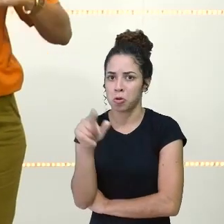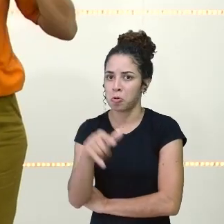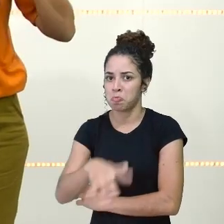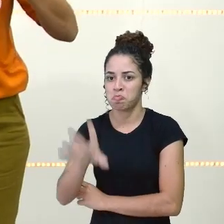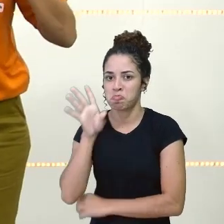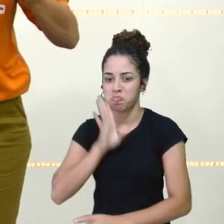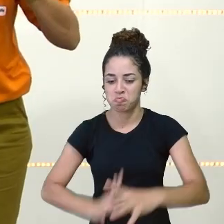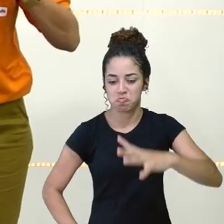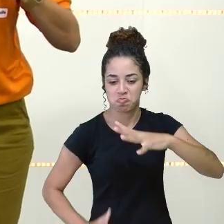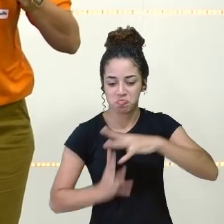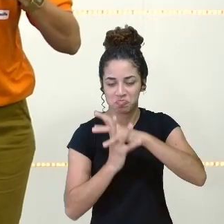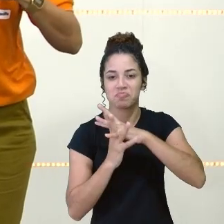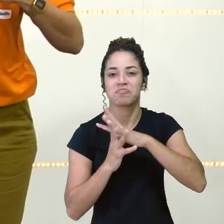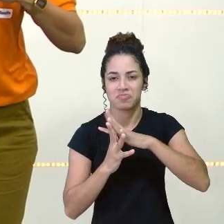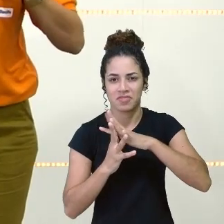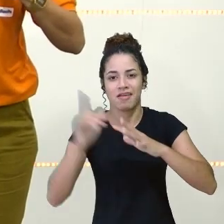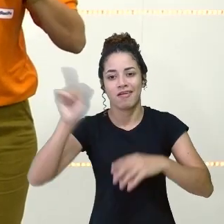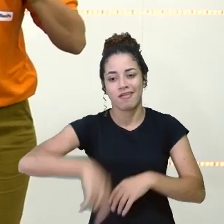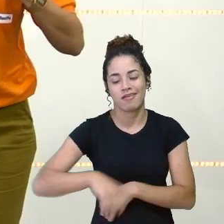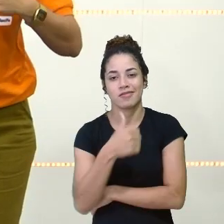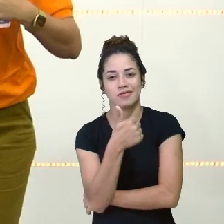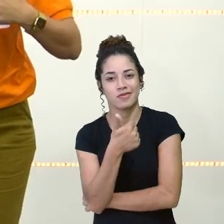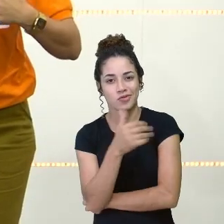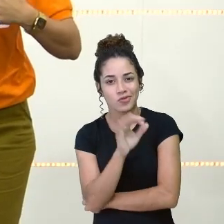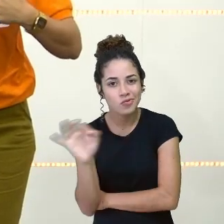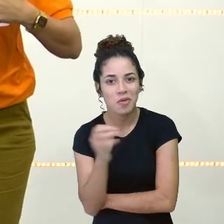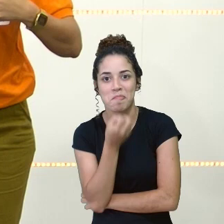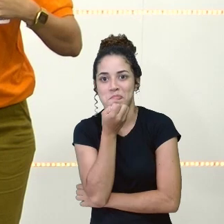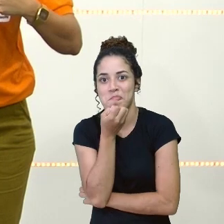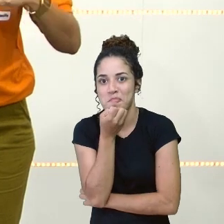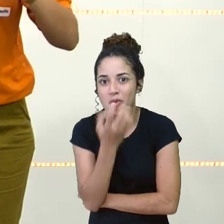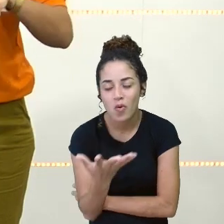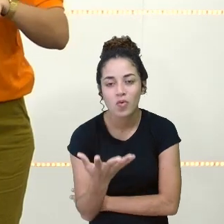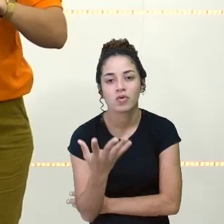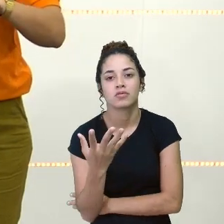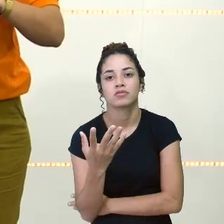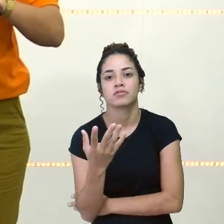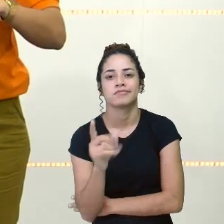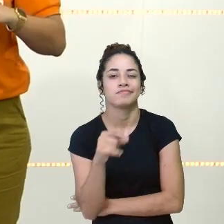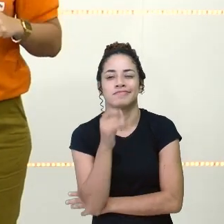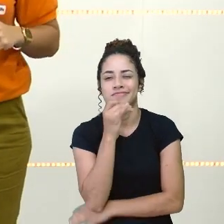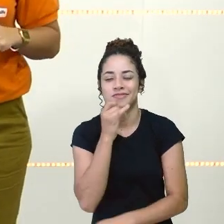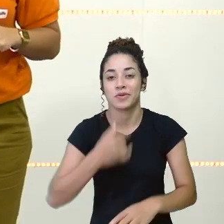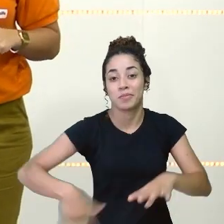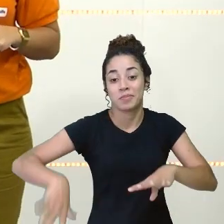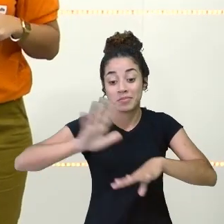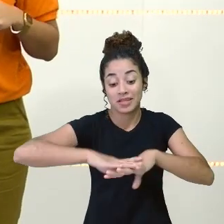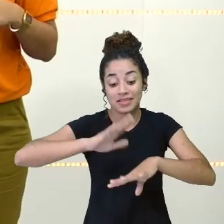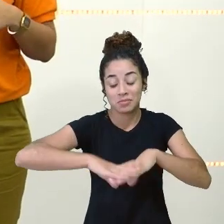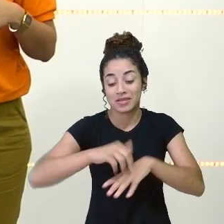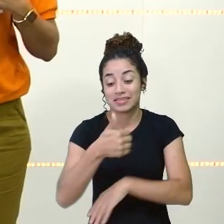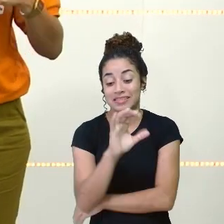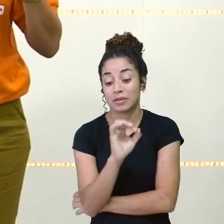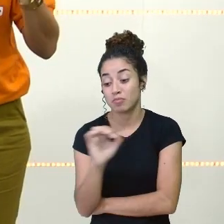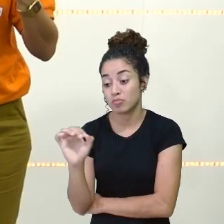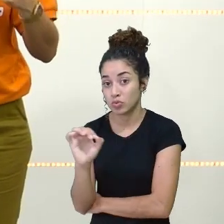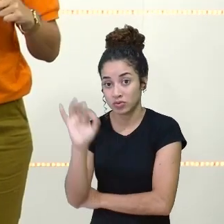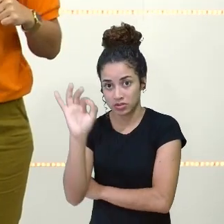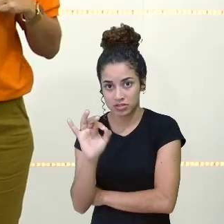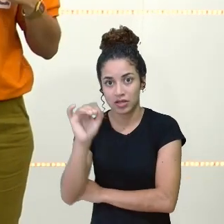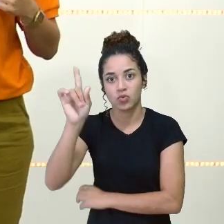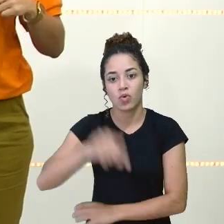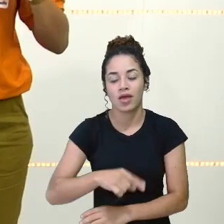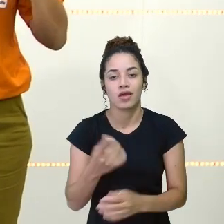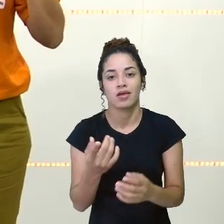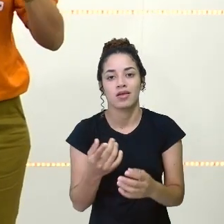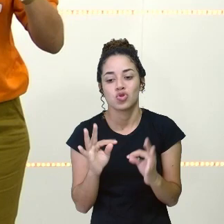Massa, ela é 100%, ela é boa. No caso de matemática, os 100% é o meu total, é